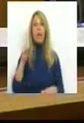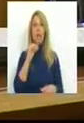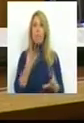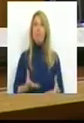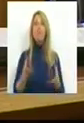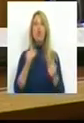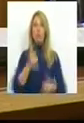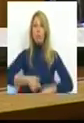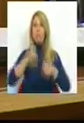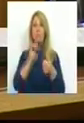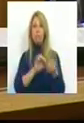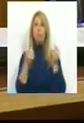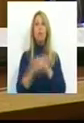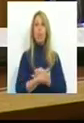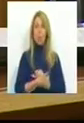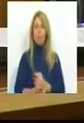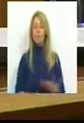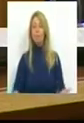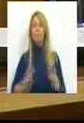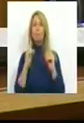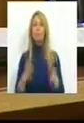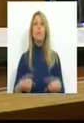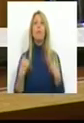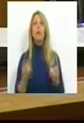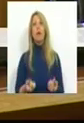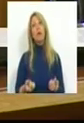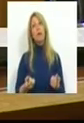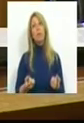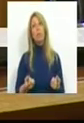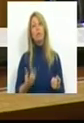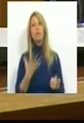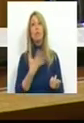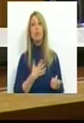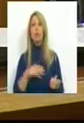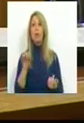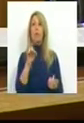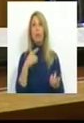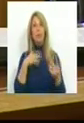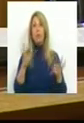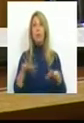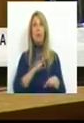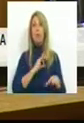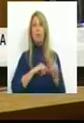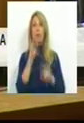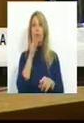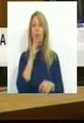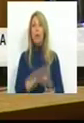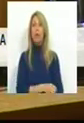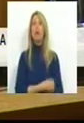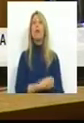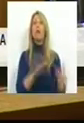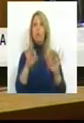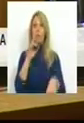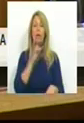melhorou. Depois gostava também de deixar aqui uma questão. Vai ter que terminar, Sra. Deputada. Vou terminar, Sra.